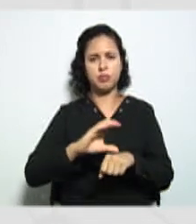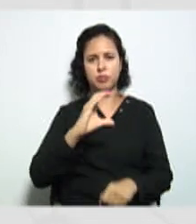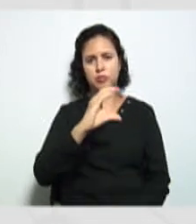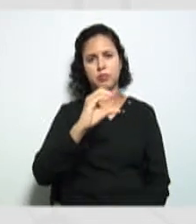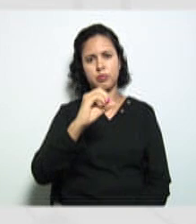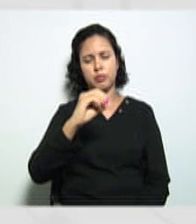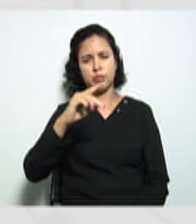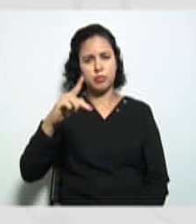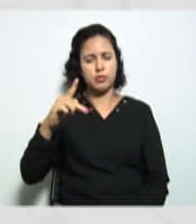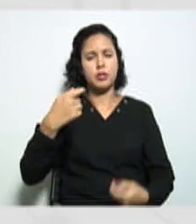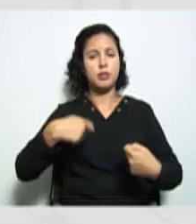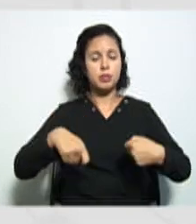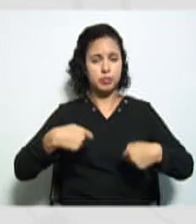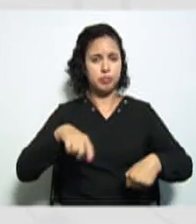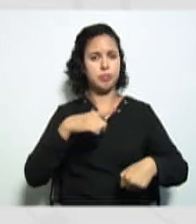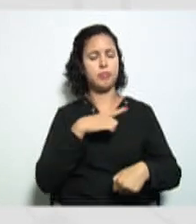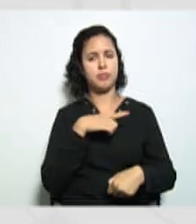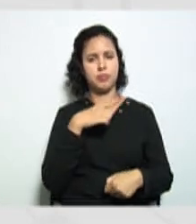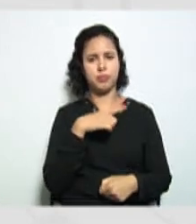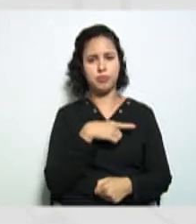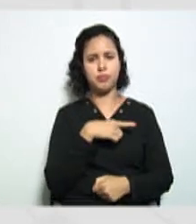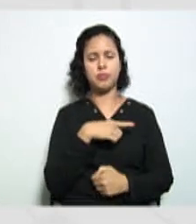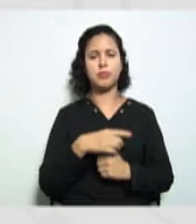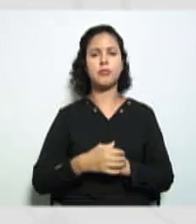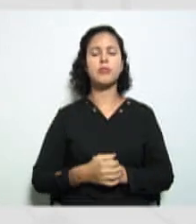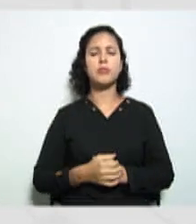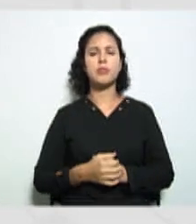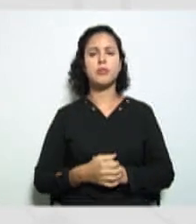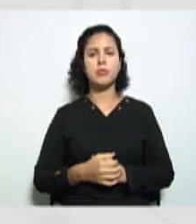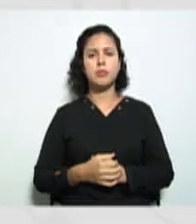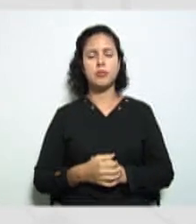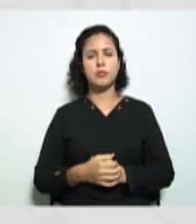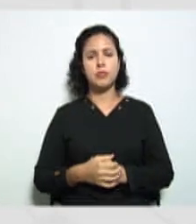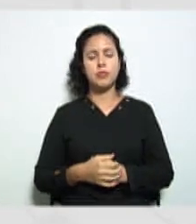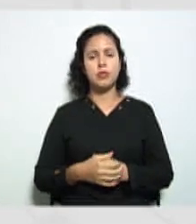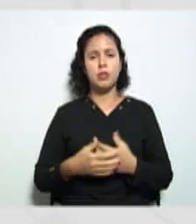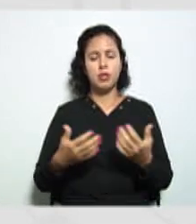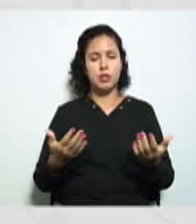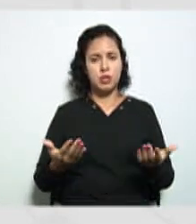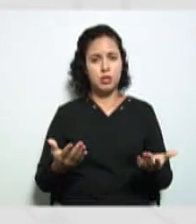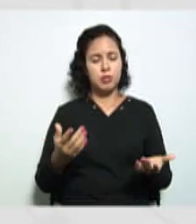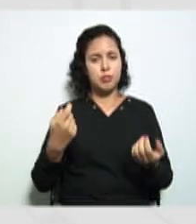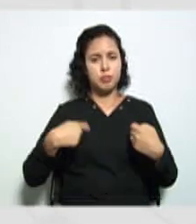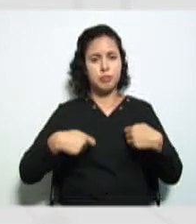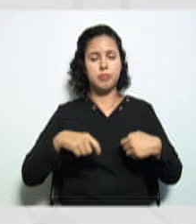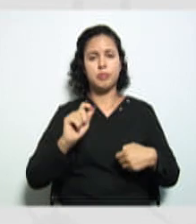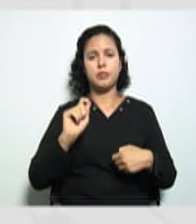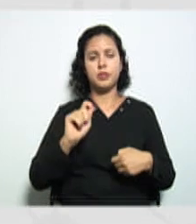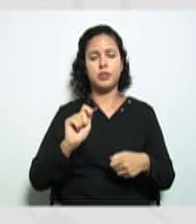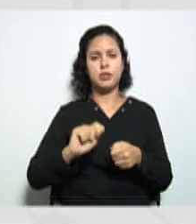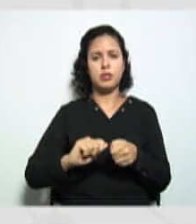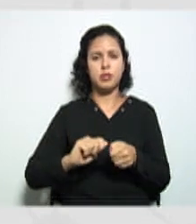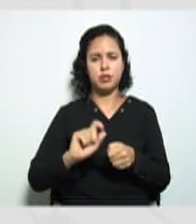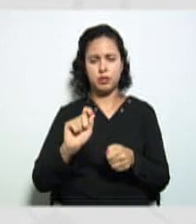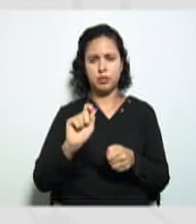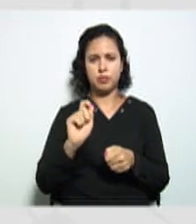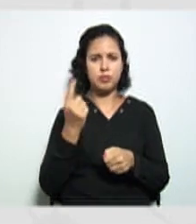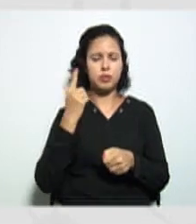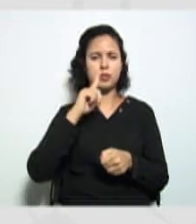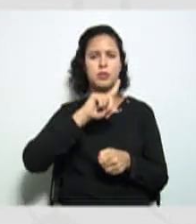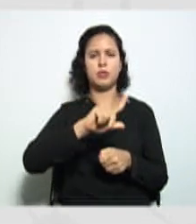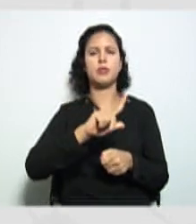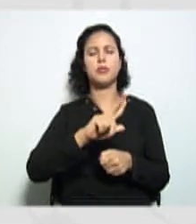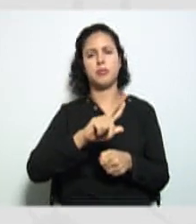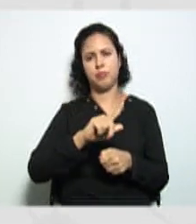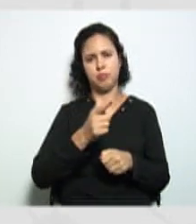precisa desenvolver, precisa ter. Então, para isso, nós vamos fazer o que? Olha, como é que eu faço, né, para obter ou construir